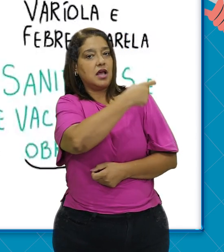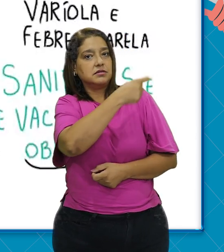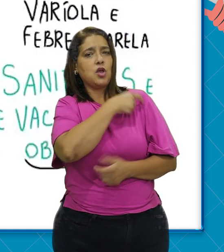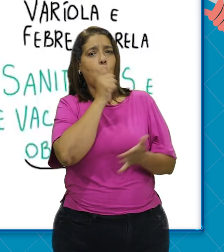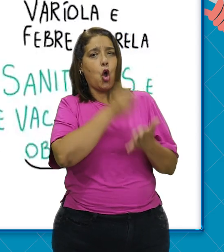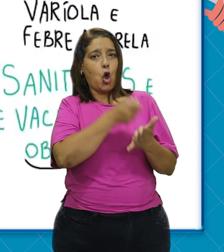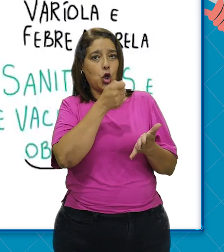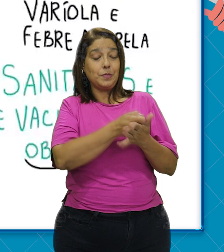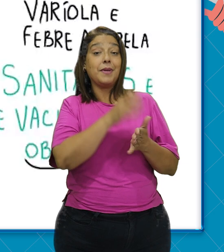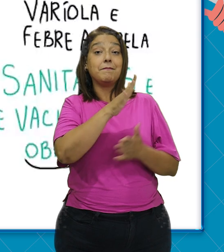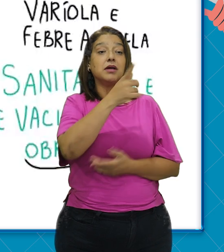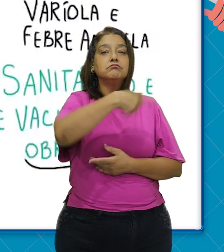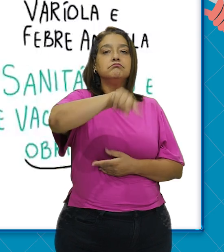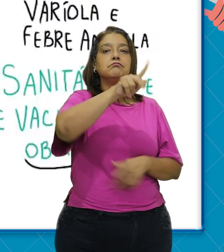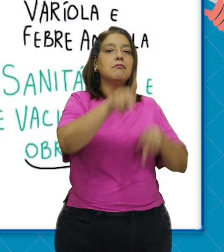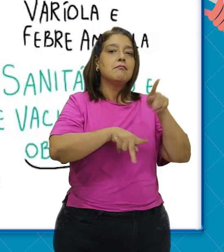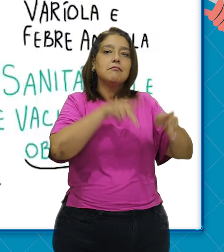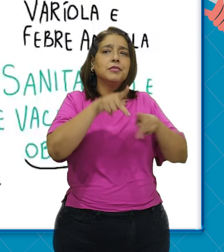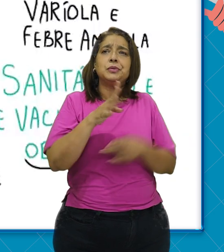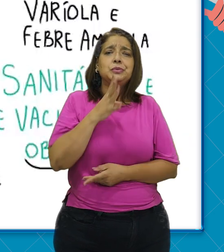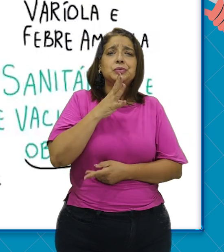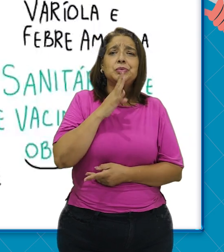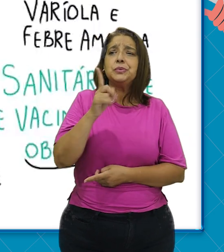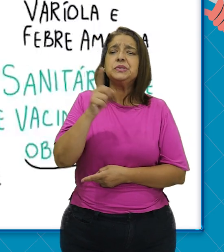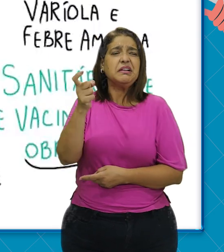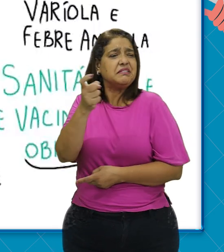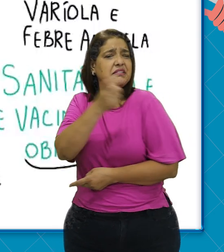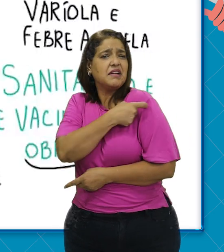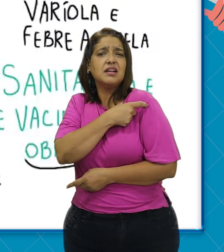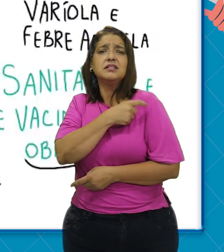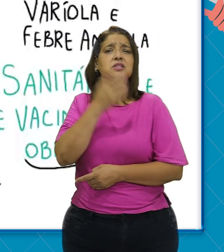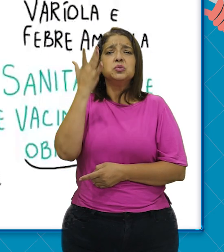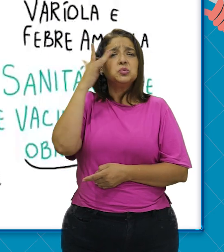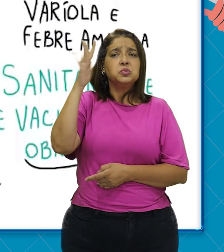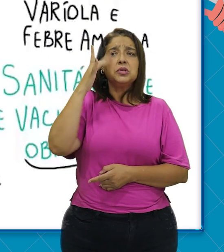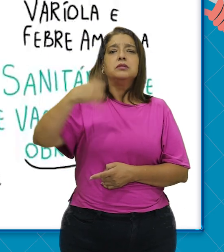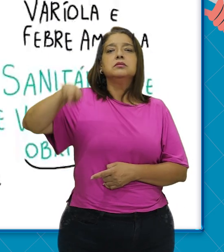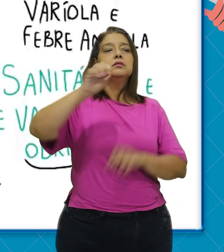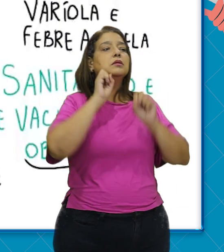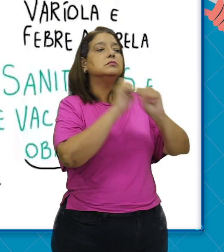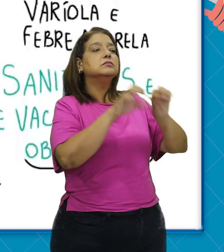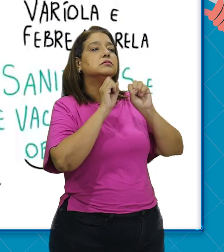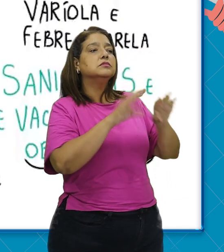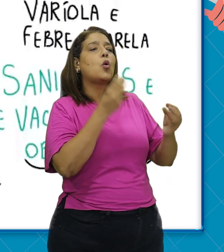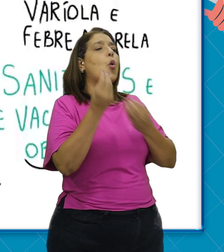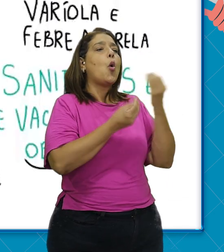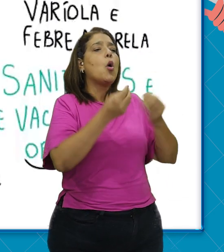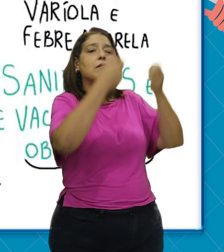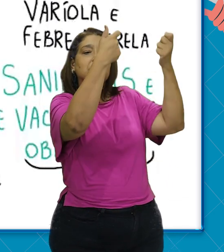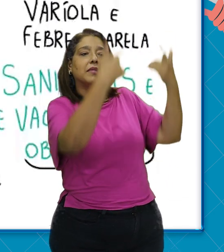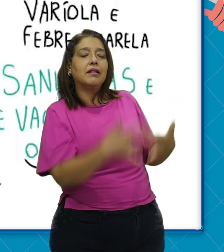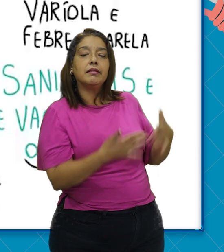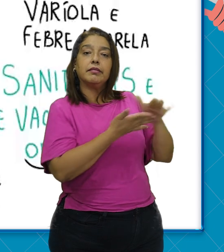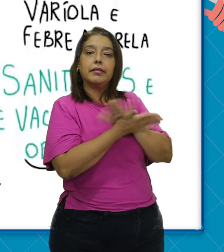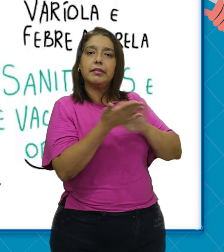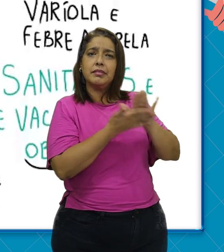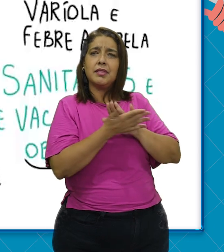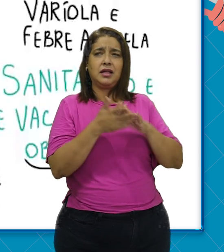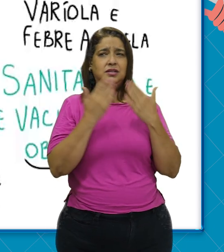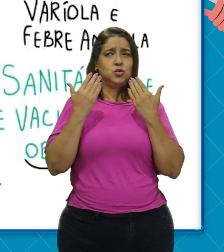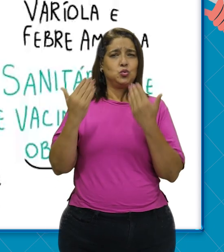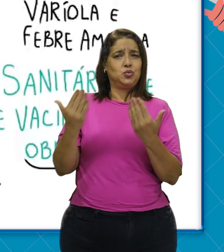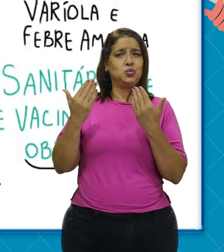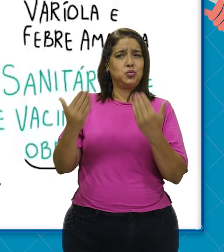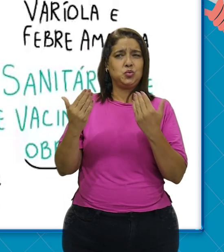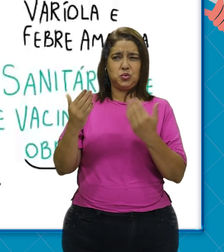Acontece que o povo não tinha nenhum conhecimento sobre as vacinas. Eles não foram ensinados sobre como elas funcionavam, achando super suspeito um